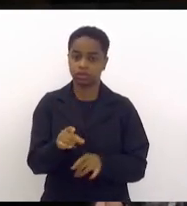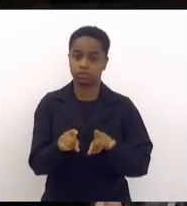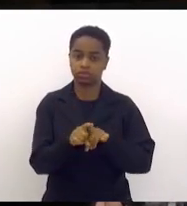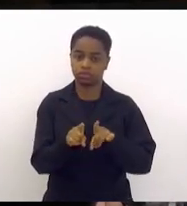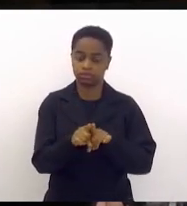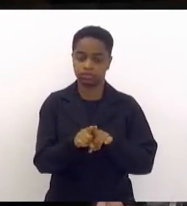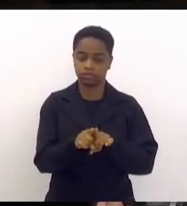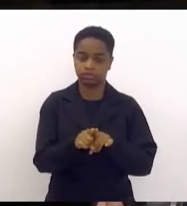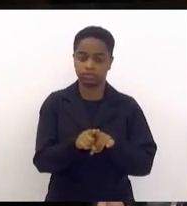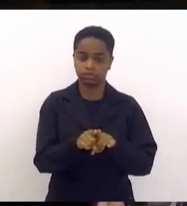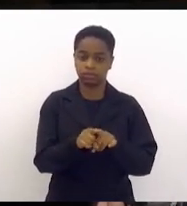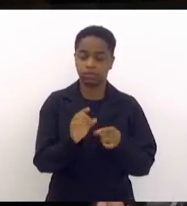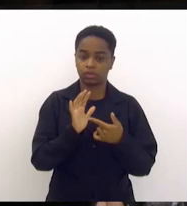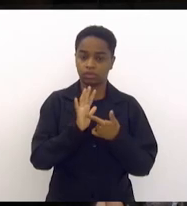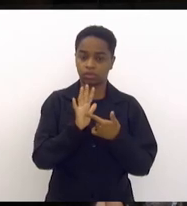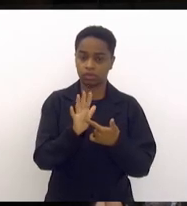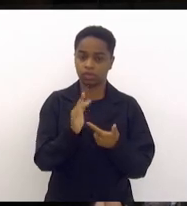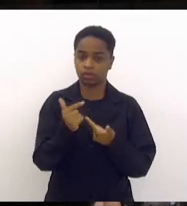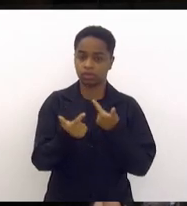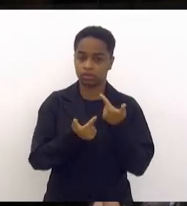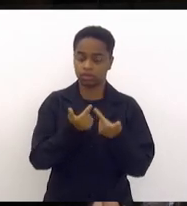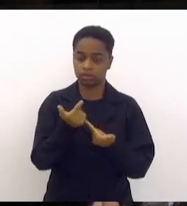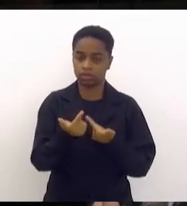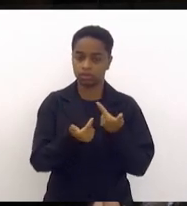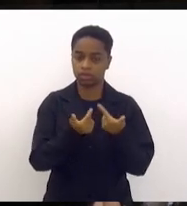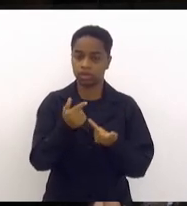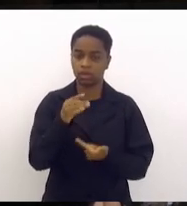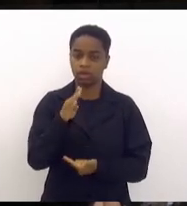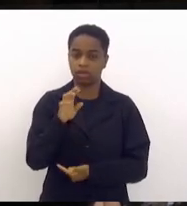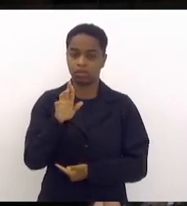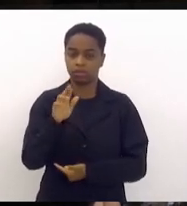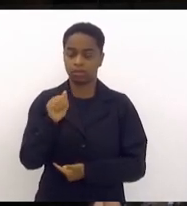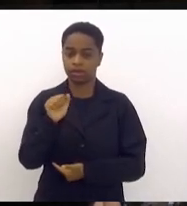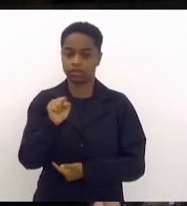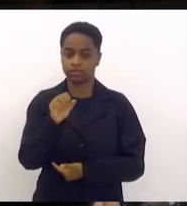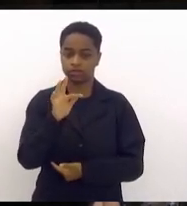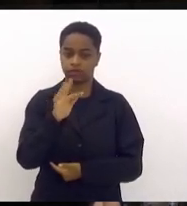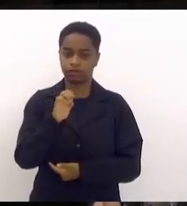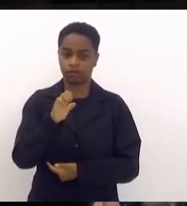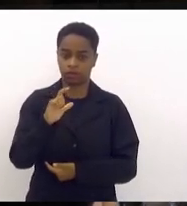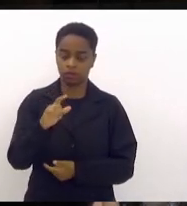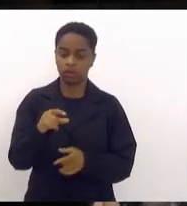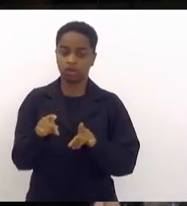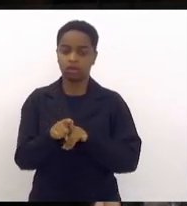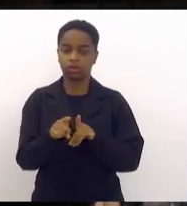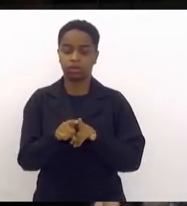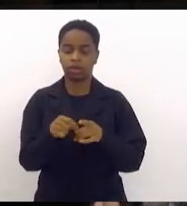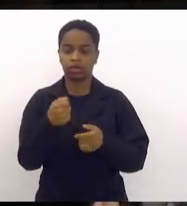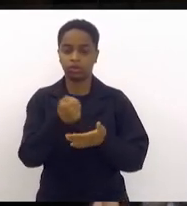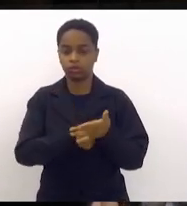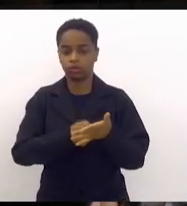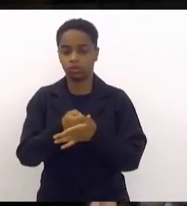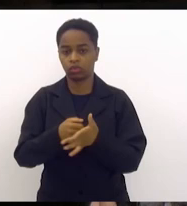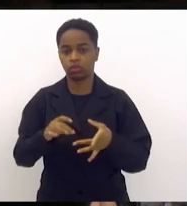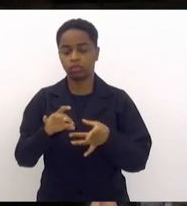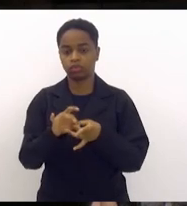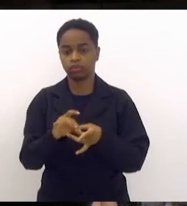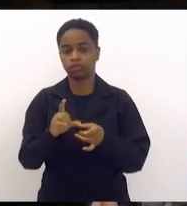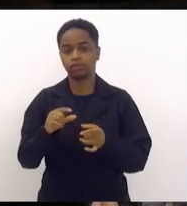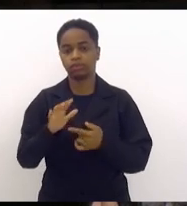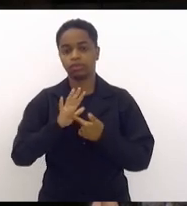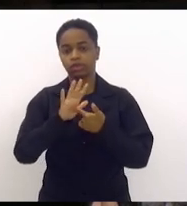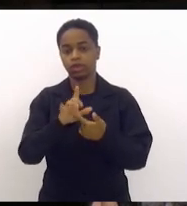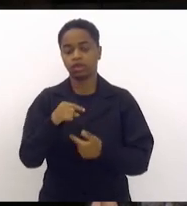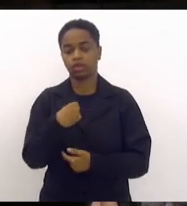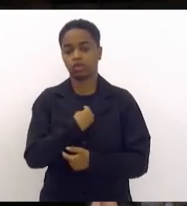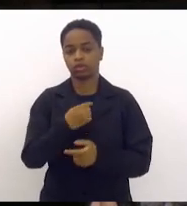Eh eh como trabalhador do do Bras felus Metalúrgico Esta luta também eh dizer que nós estamos